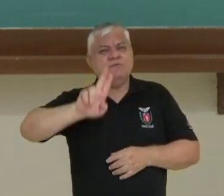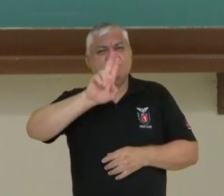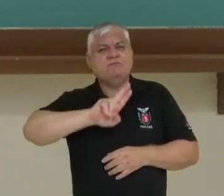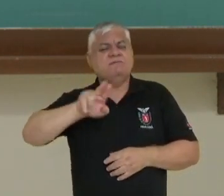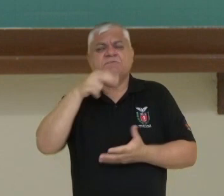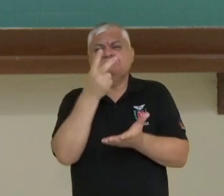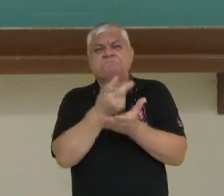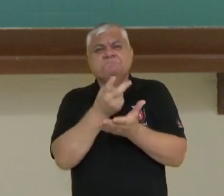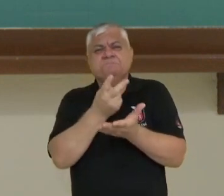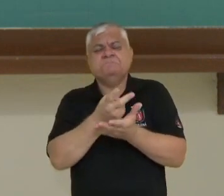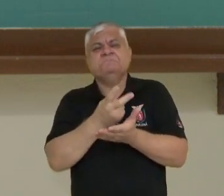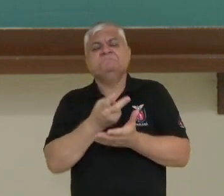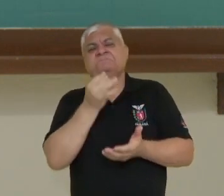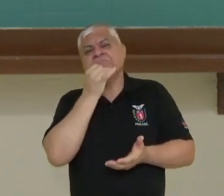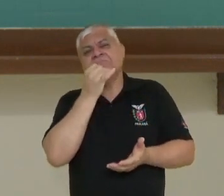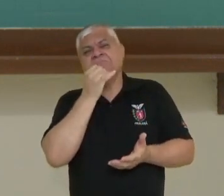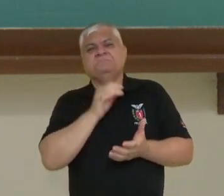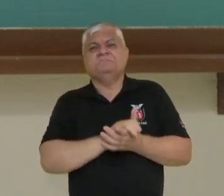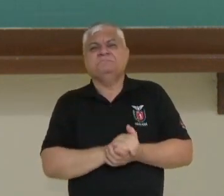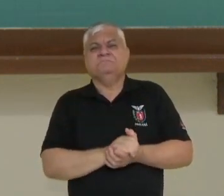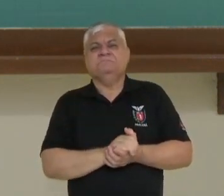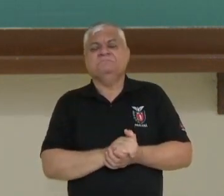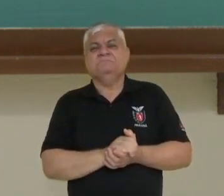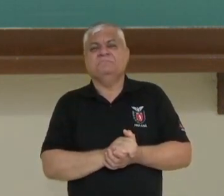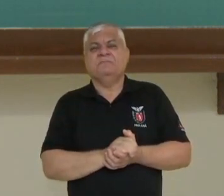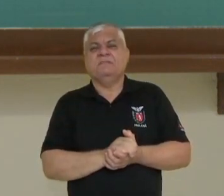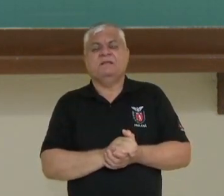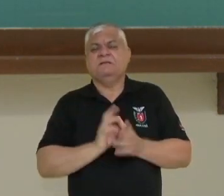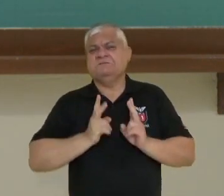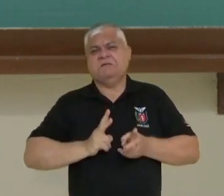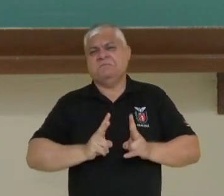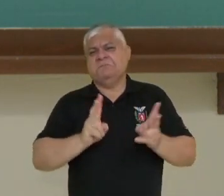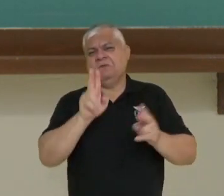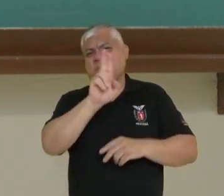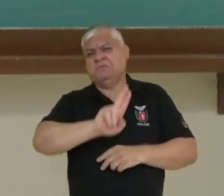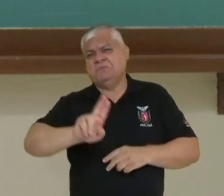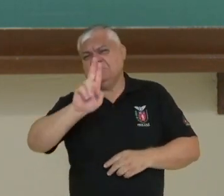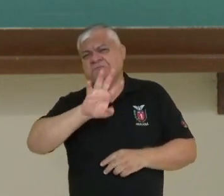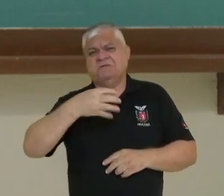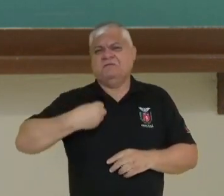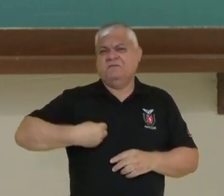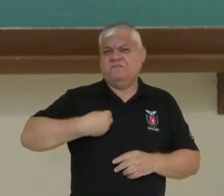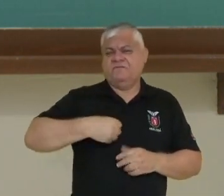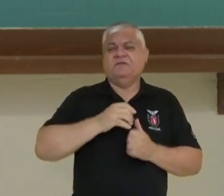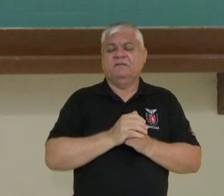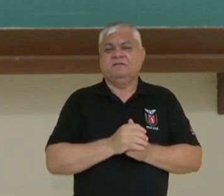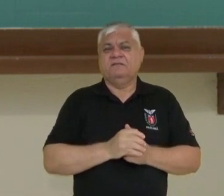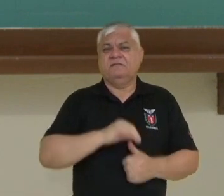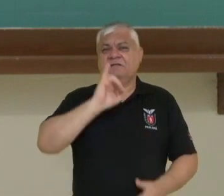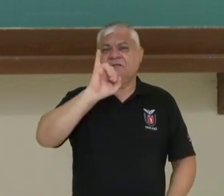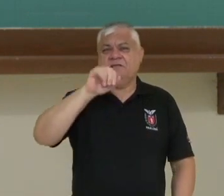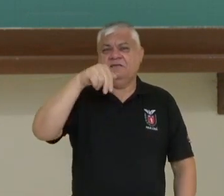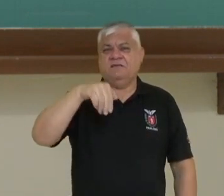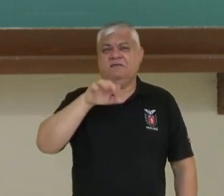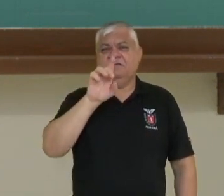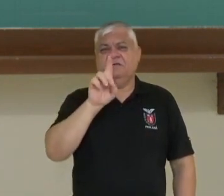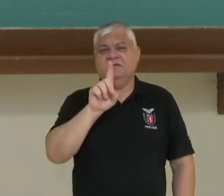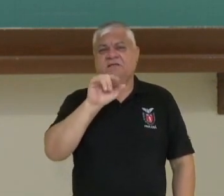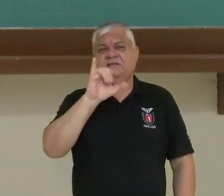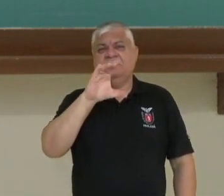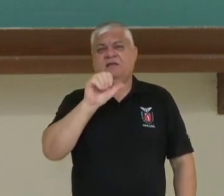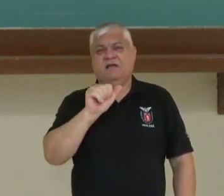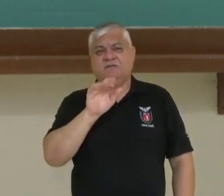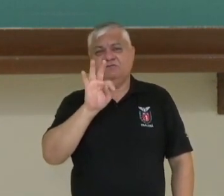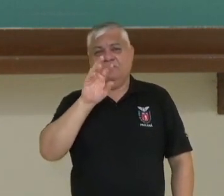uma forma, né, digamos, mais abrangente no nosso dia a dia, né? As outras formas do imperativo,